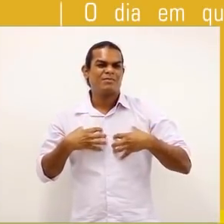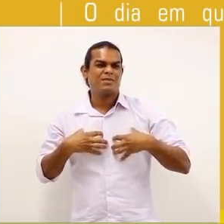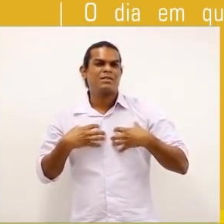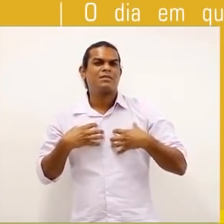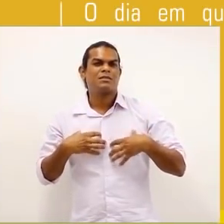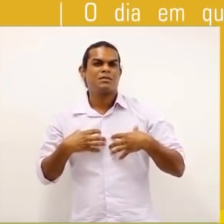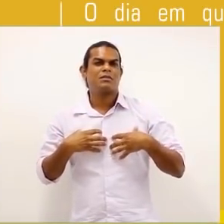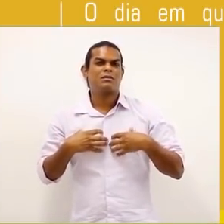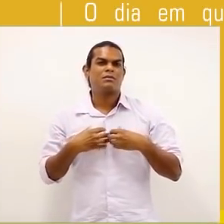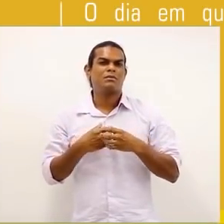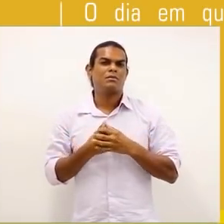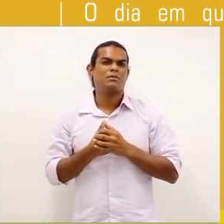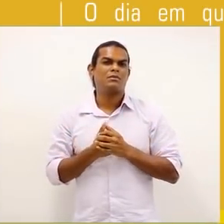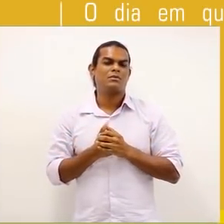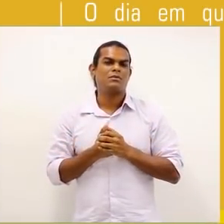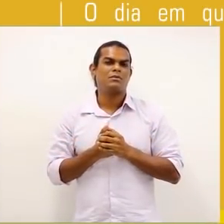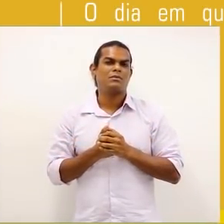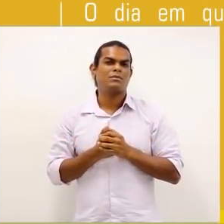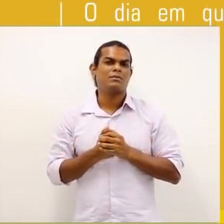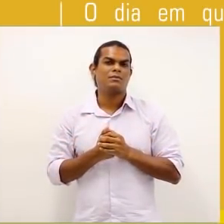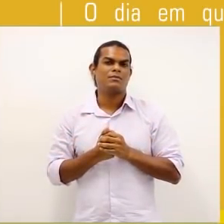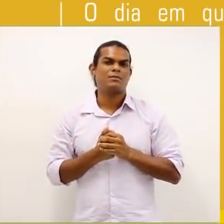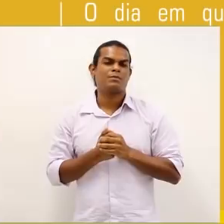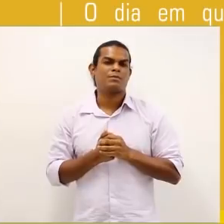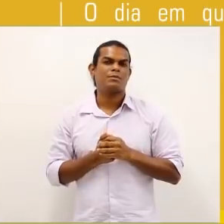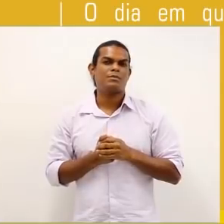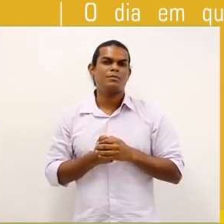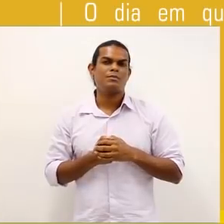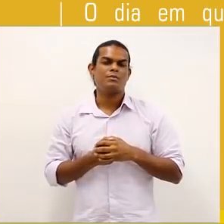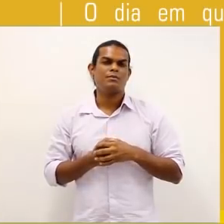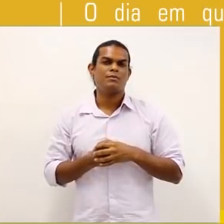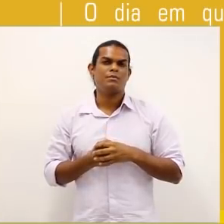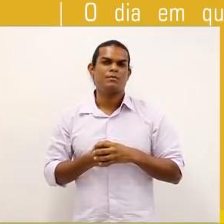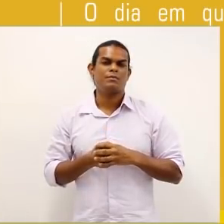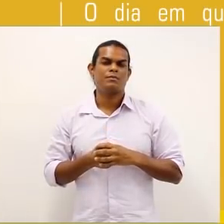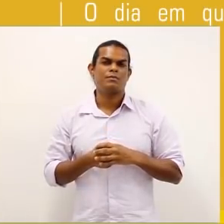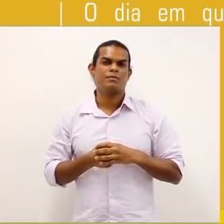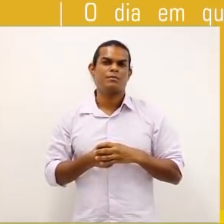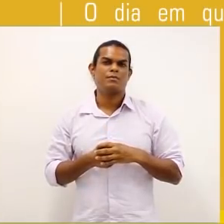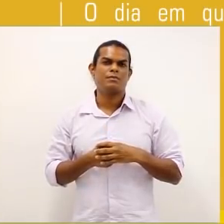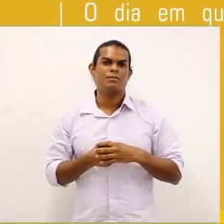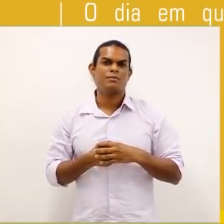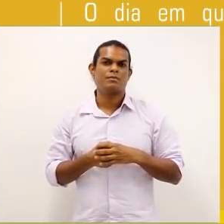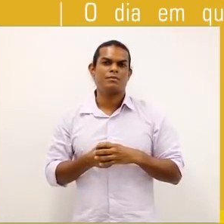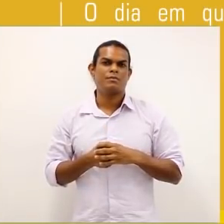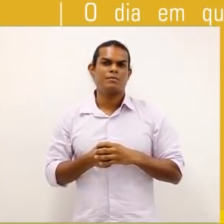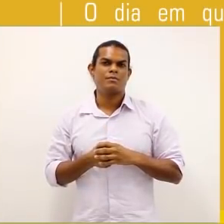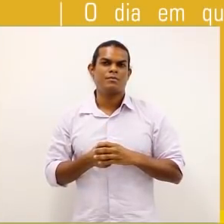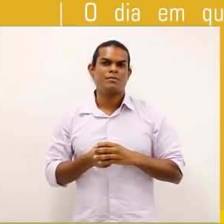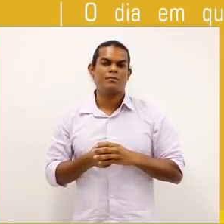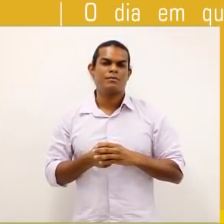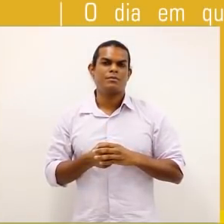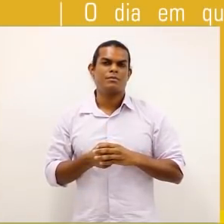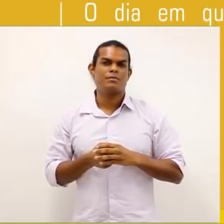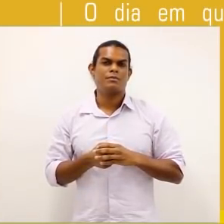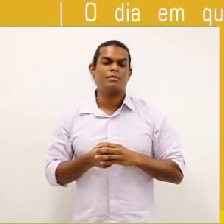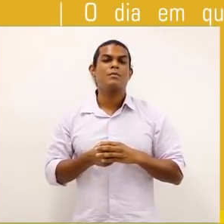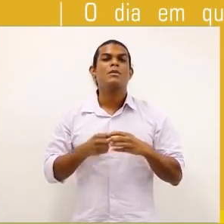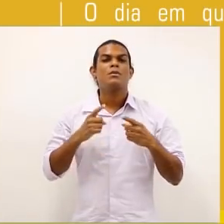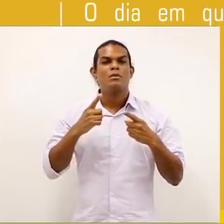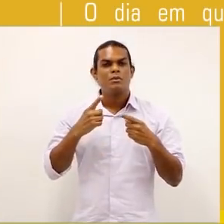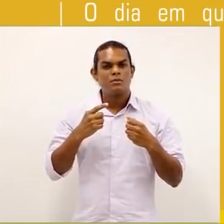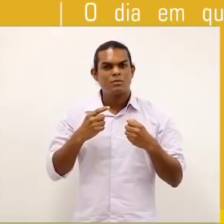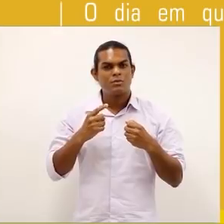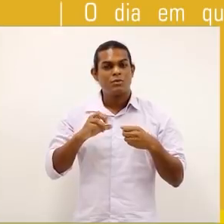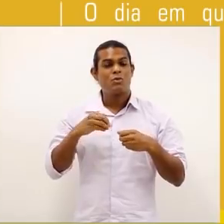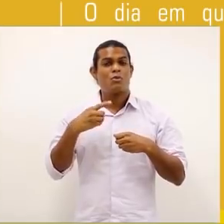dia que ficou comprovado que não há condições mais de exercício do trabalho, da atividade habitual, ou pode ser o dia da